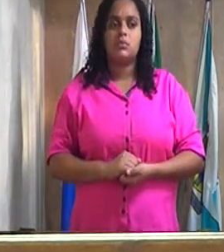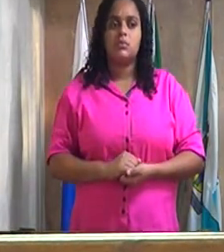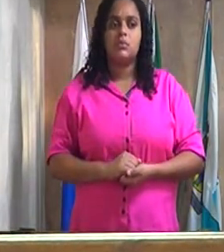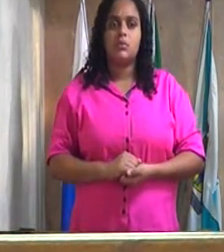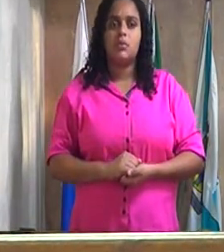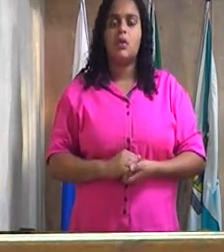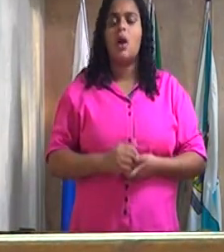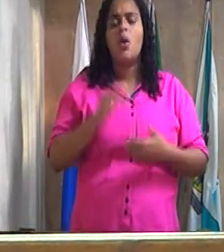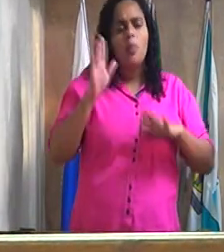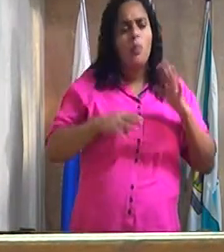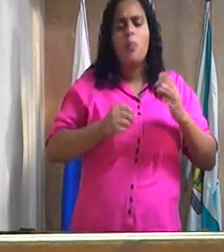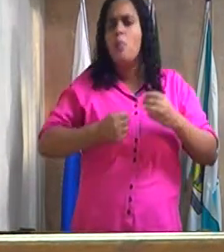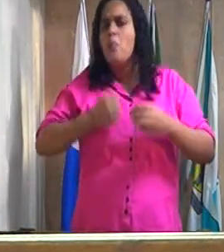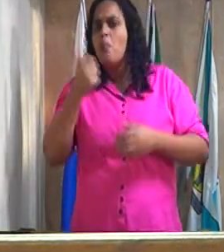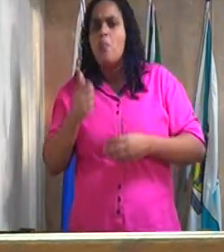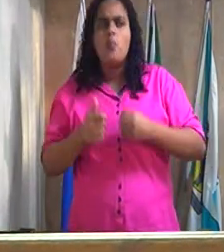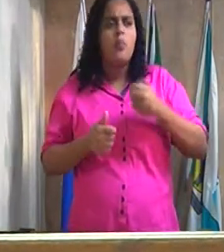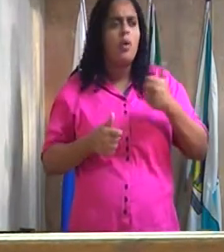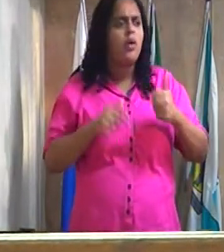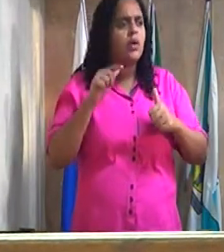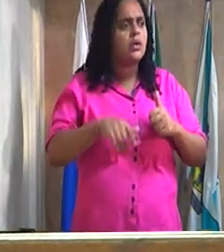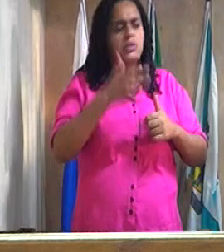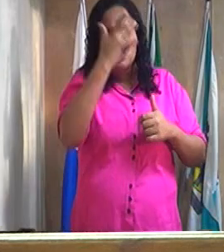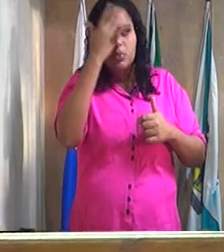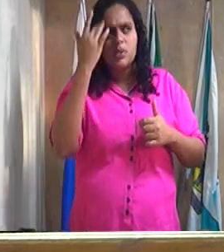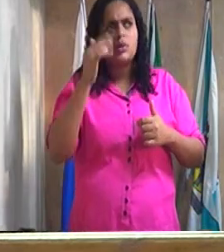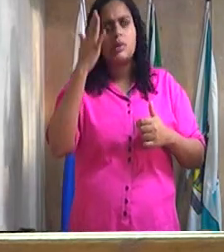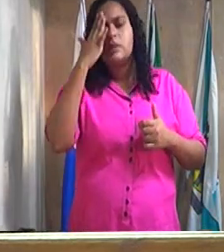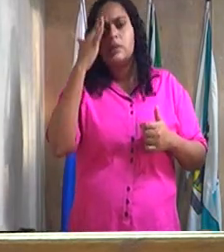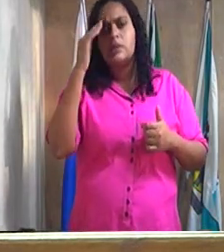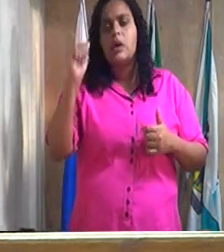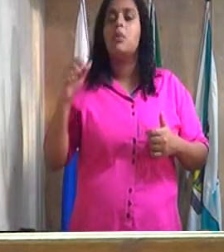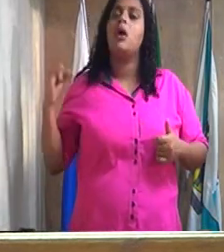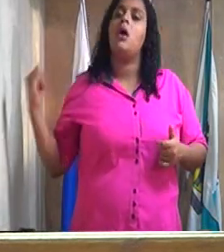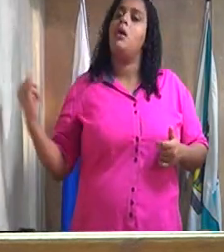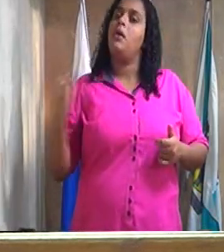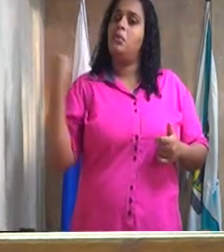Talvez poucos ouvintes nessa noite saibam